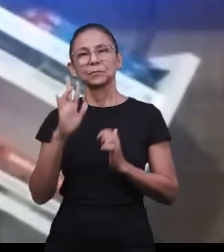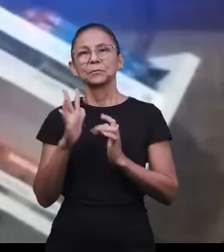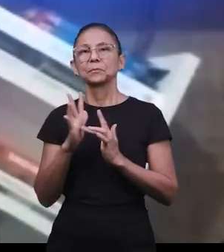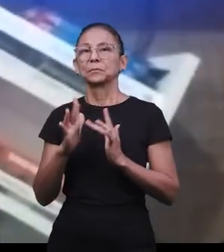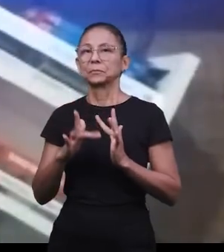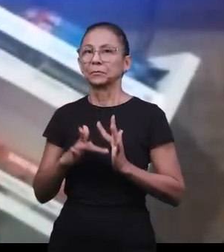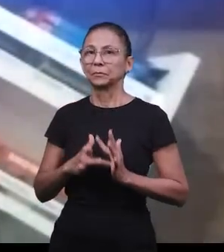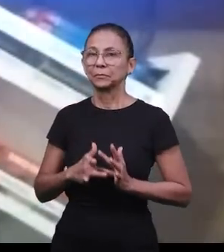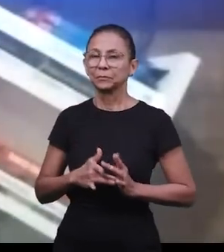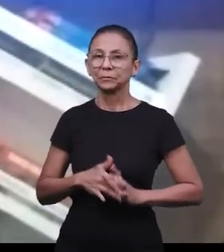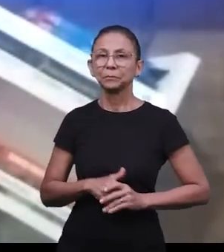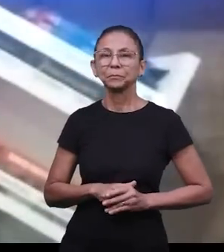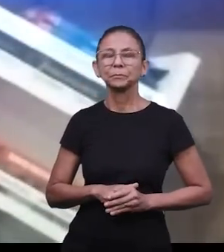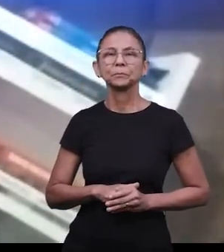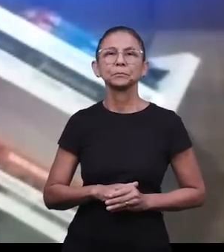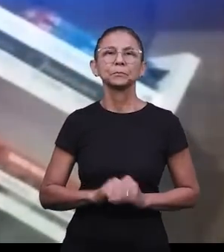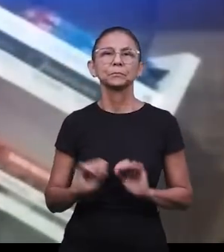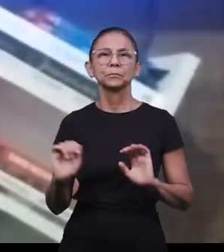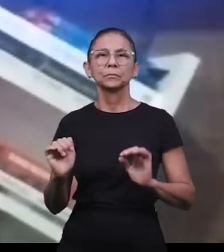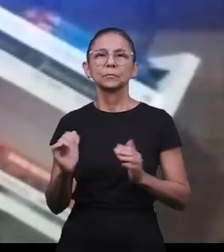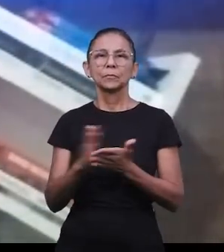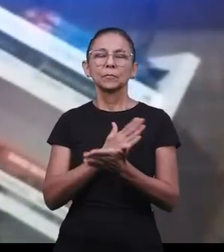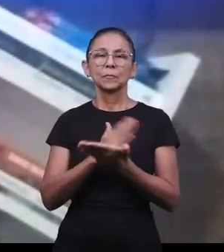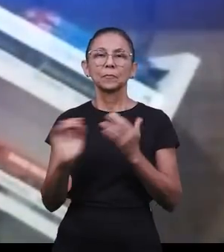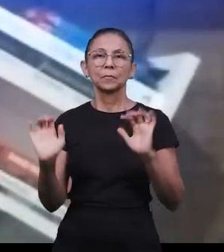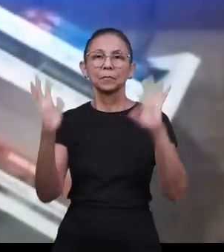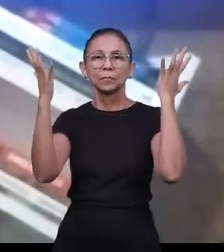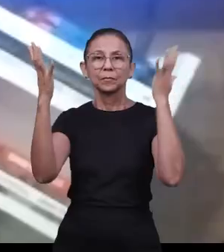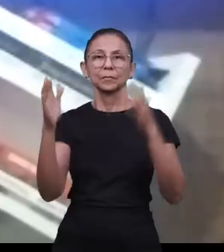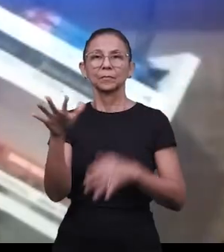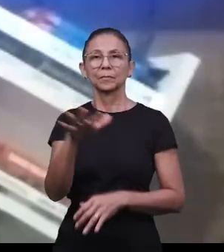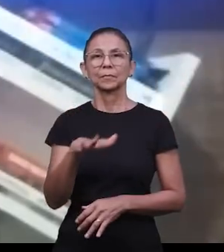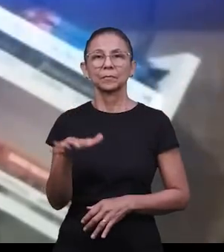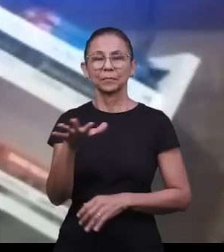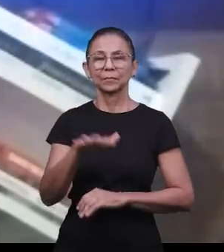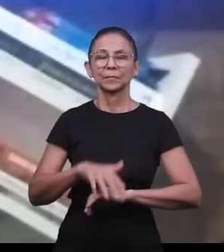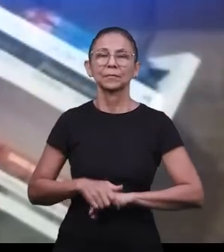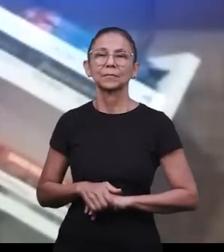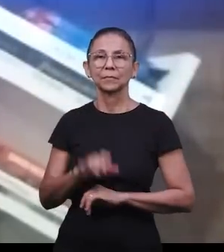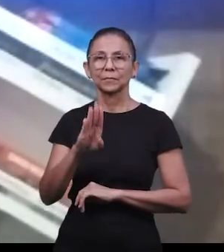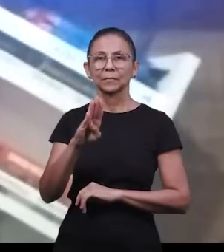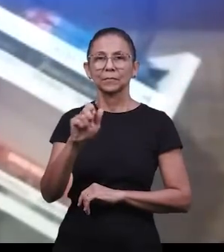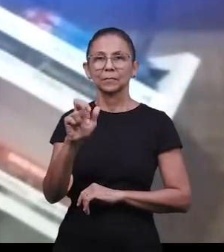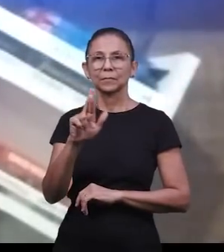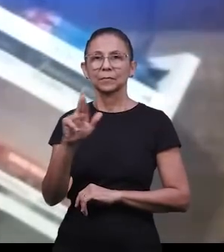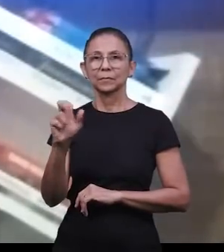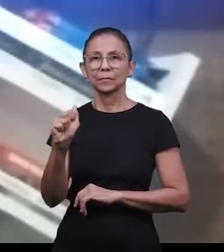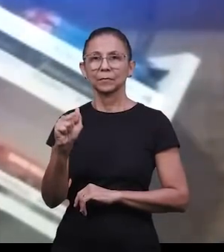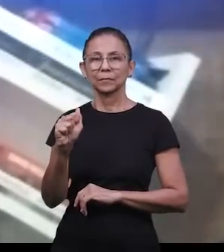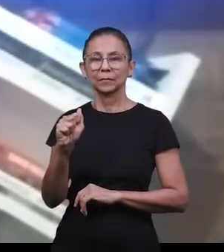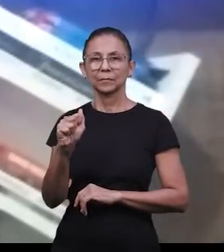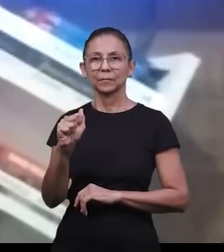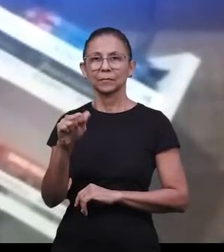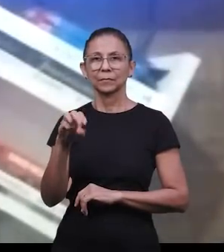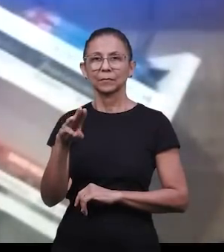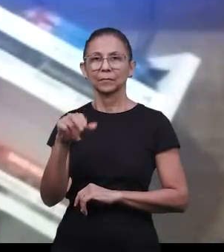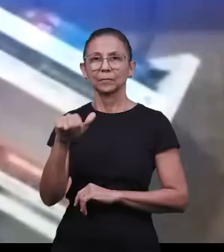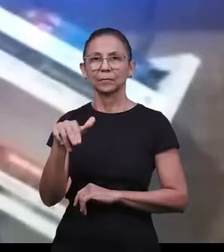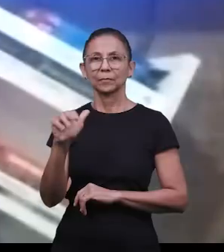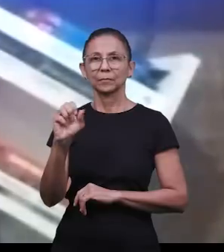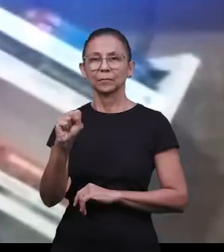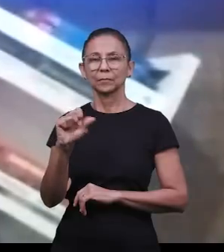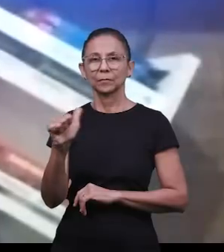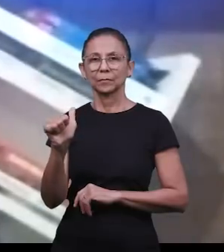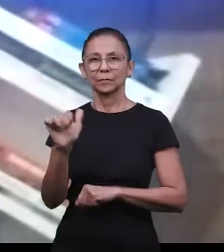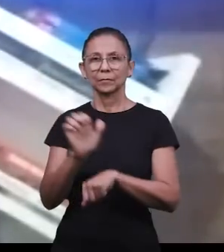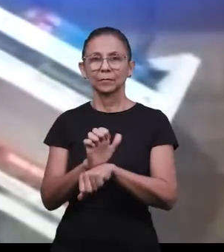Queremos compartilhar alguns eventos que tivemos aqui na área de Barra Mansa, faz parte da região sul-fluminense 1, no estado do Rio de Janeiro.